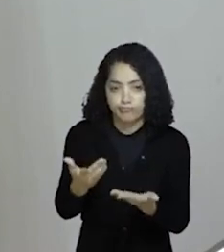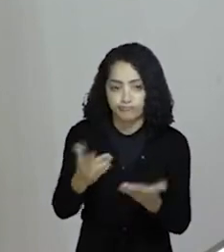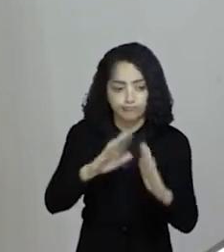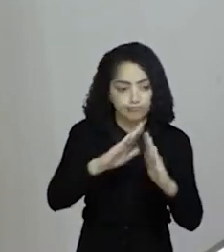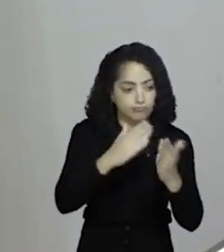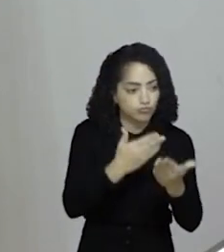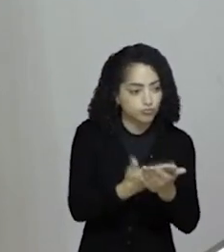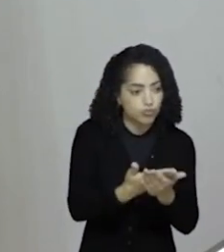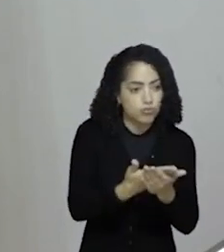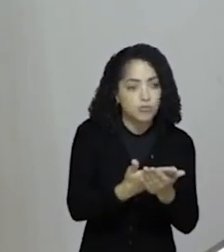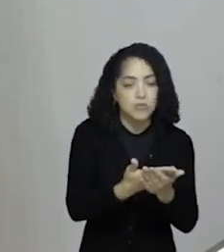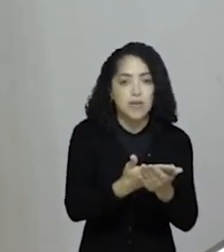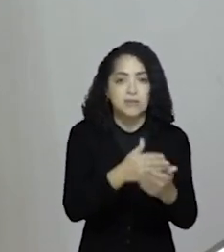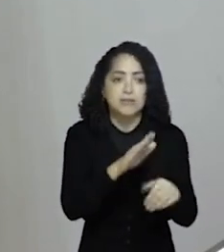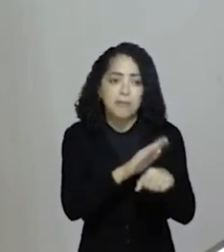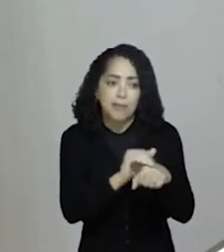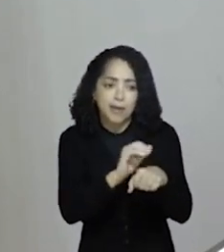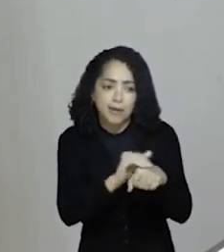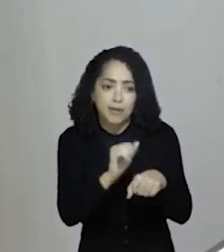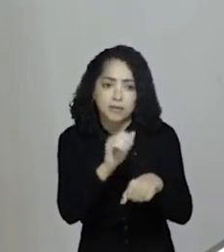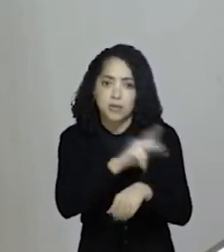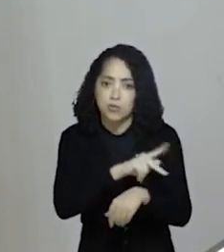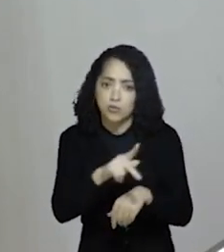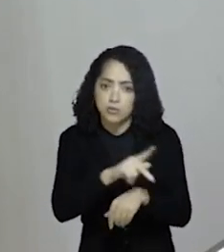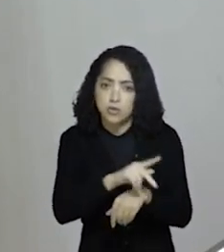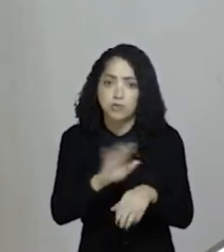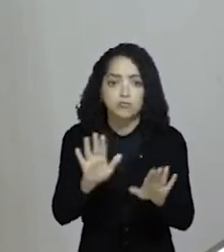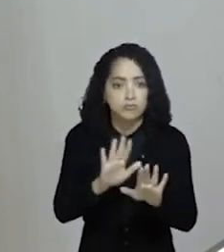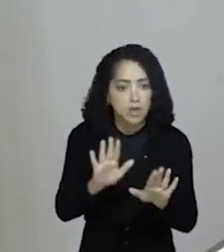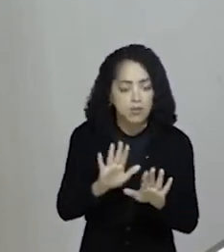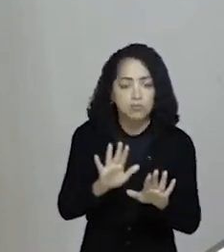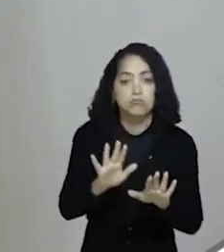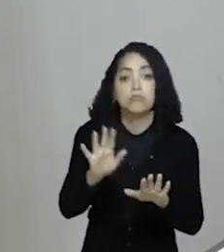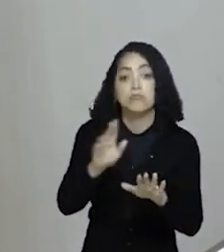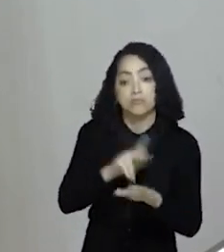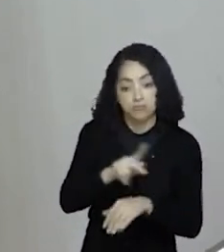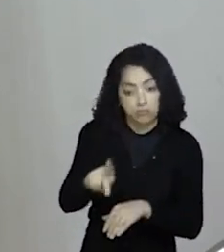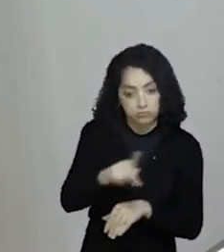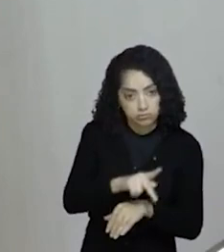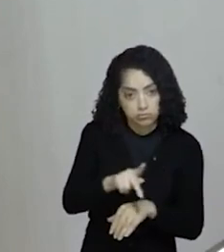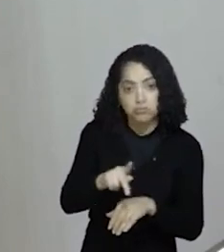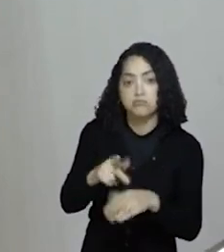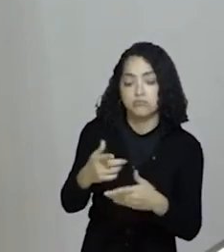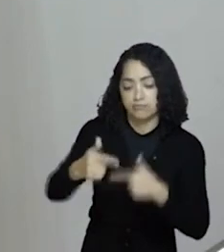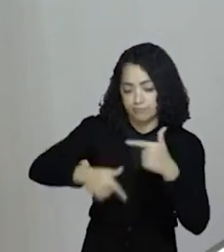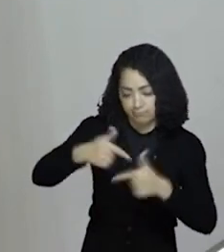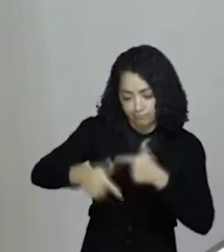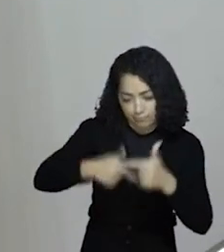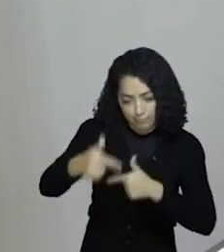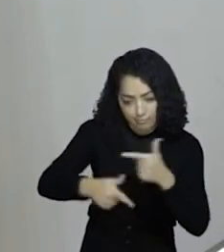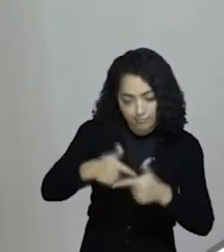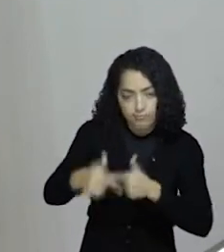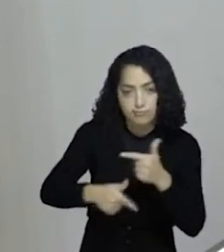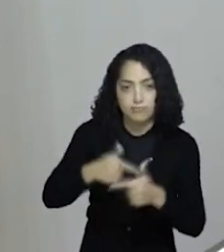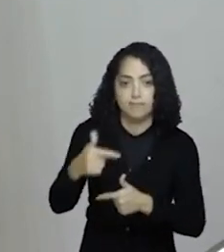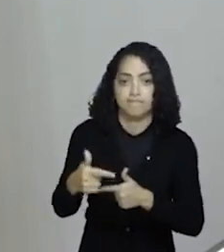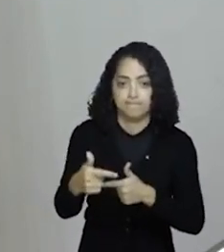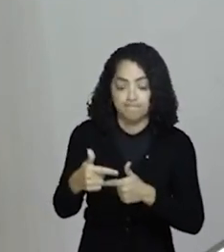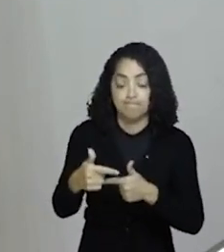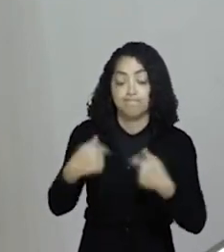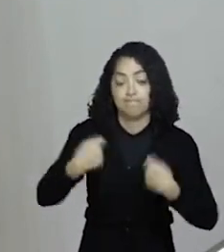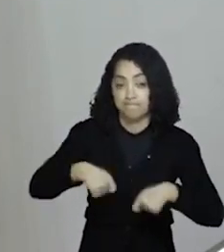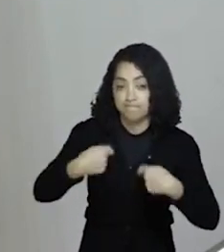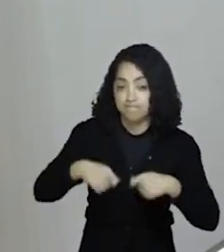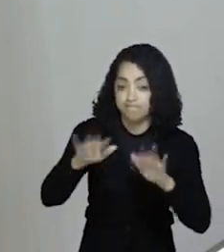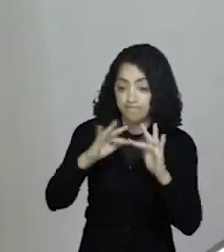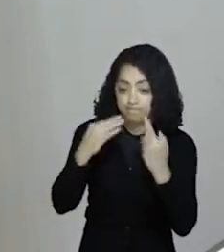para agradar o professor. O professor é que existe para trabalhar para as famílias, para os usuários do sistema educacional. Então, é preciso que as famílias e os